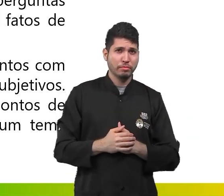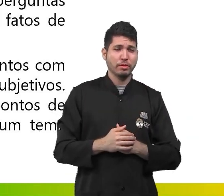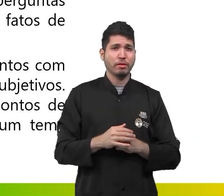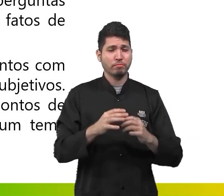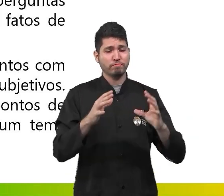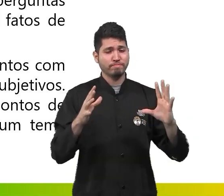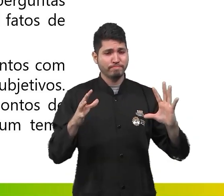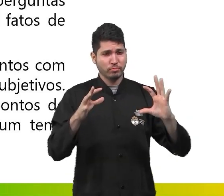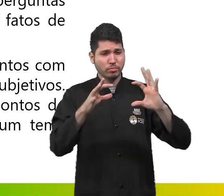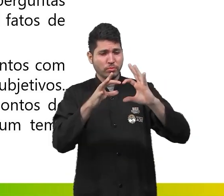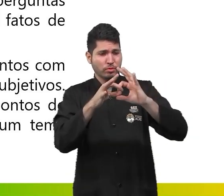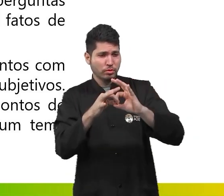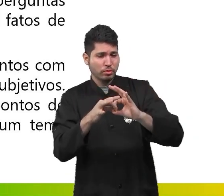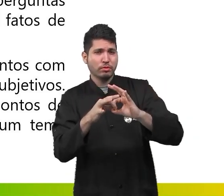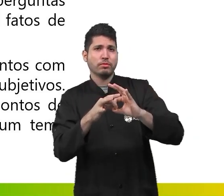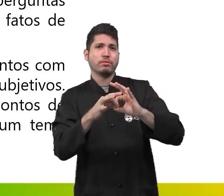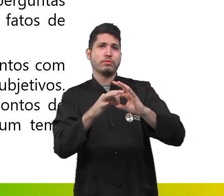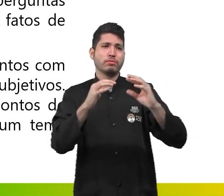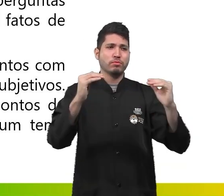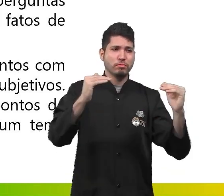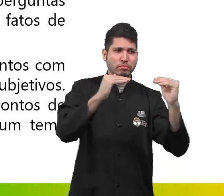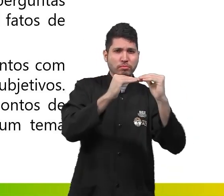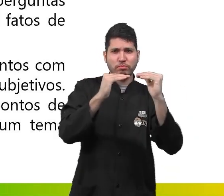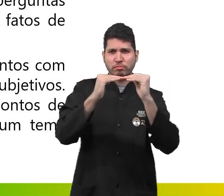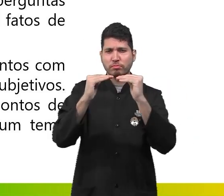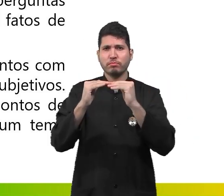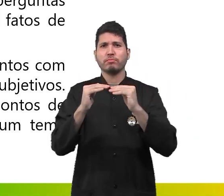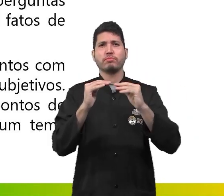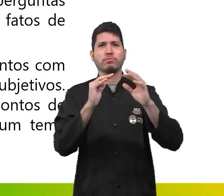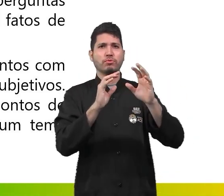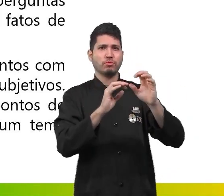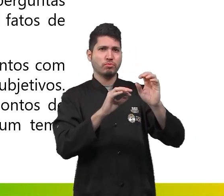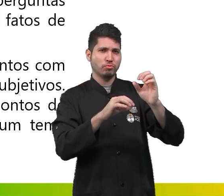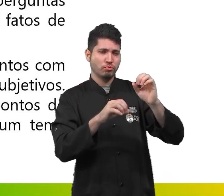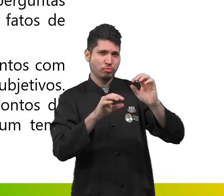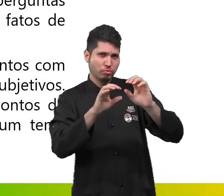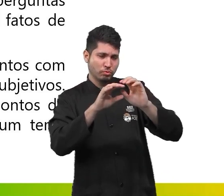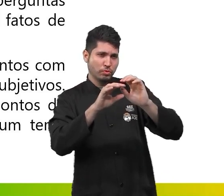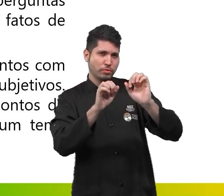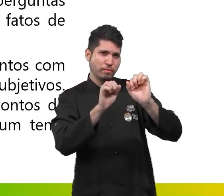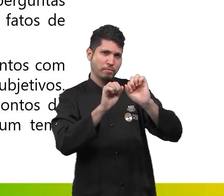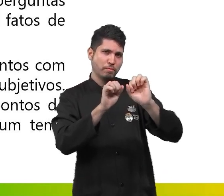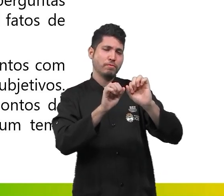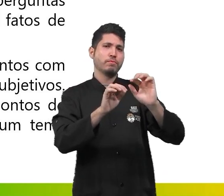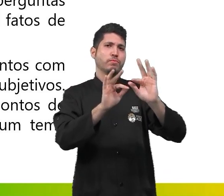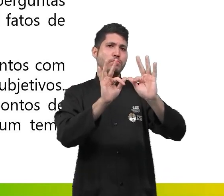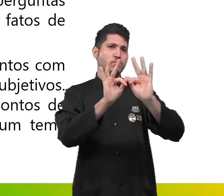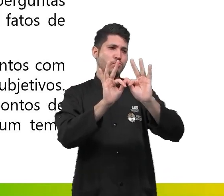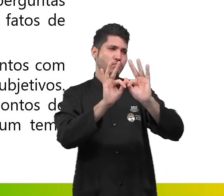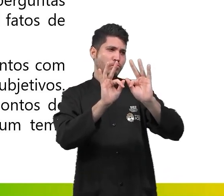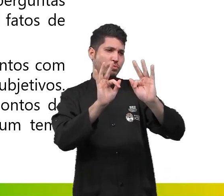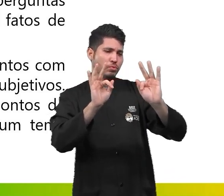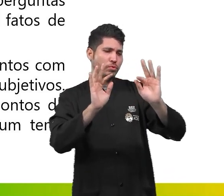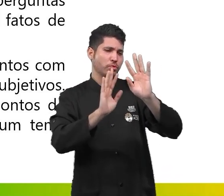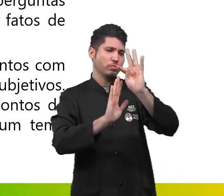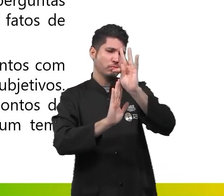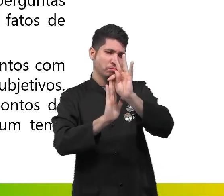coerência, todos os elementos aí de construção textual. Então, essa daqui também está